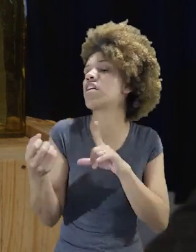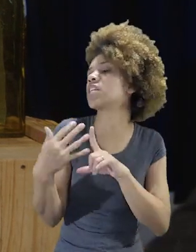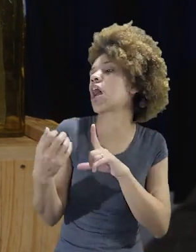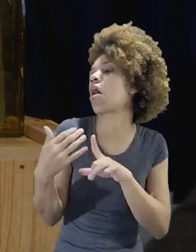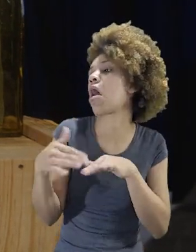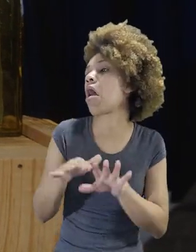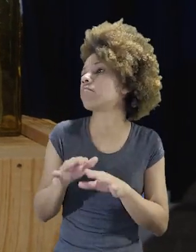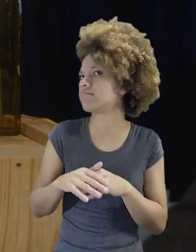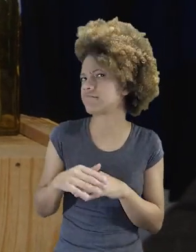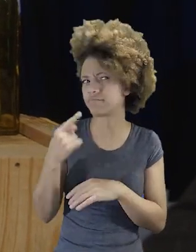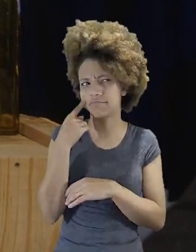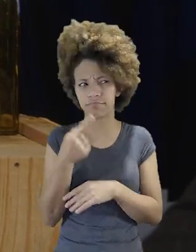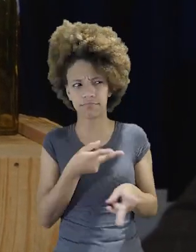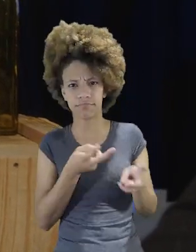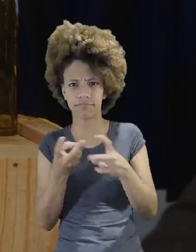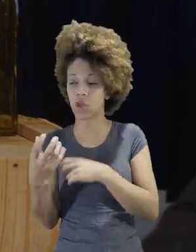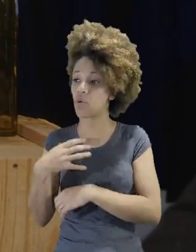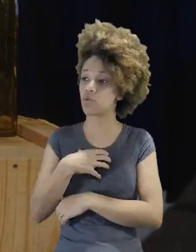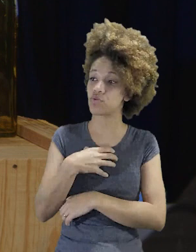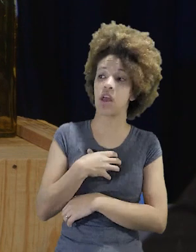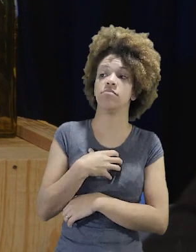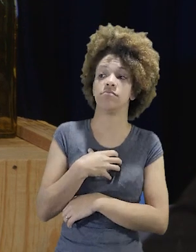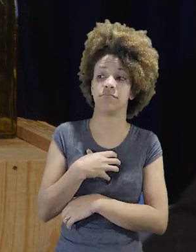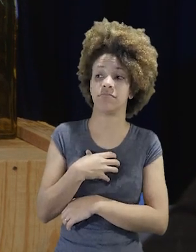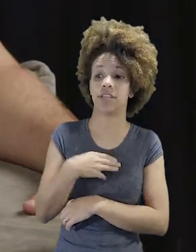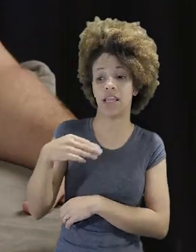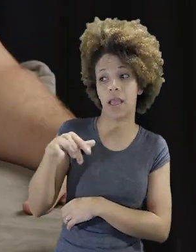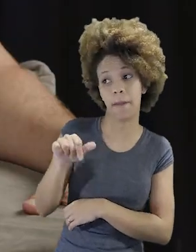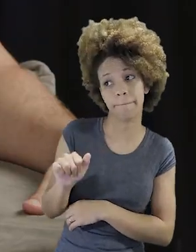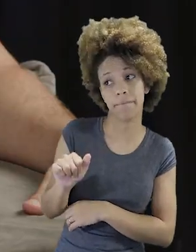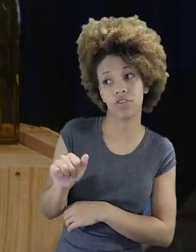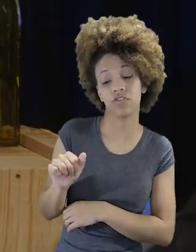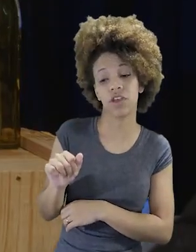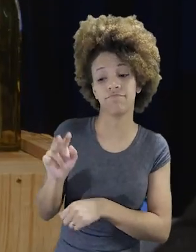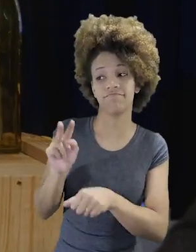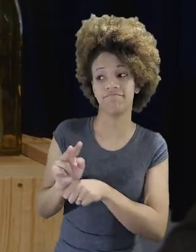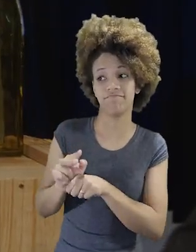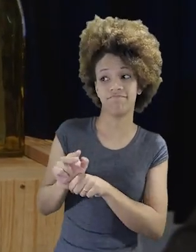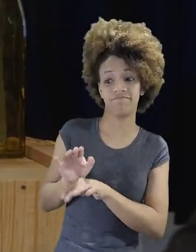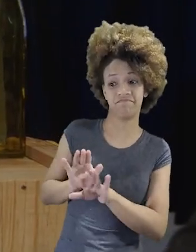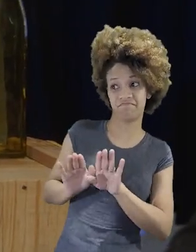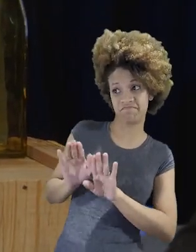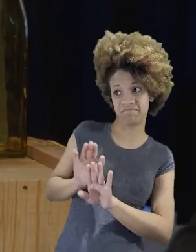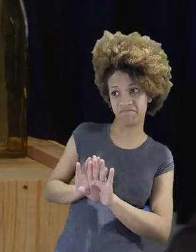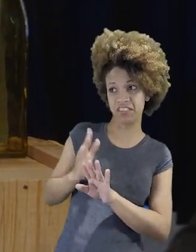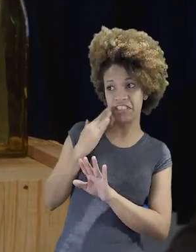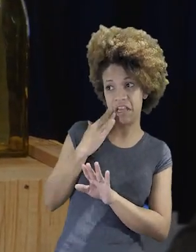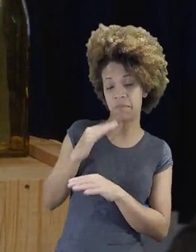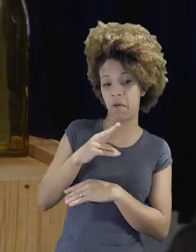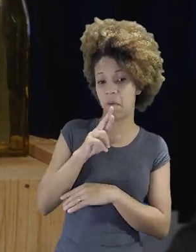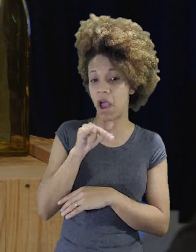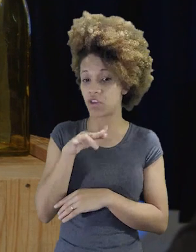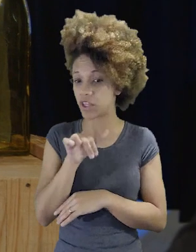a mídia menstrin tratava os canais nessa época ele era